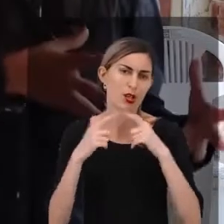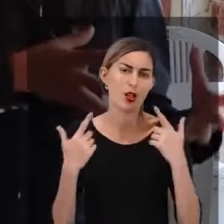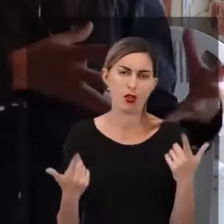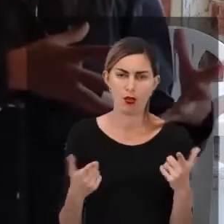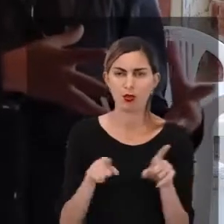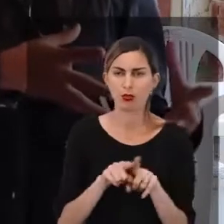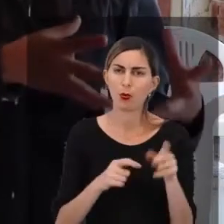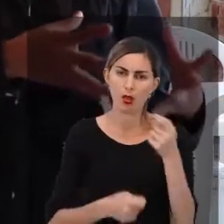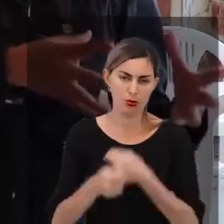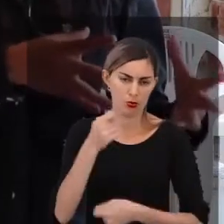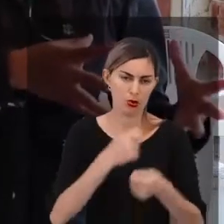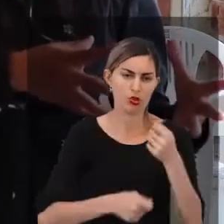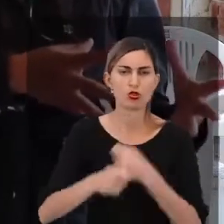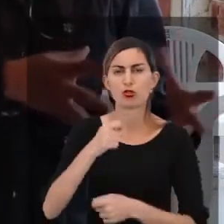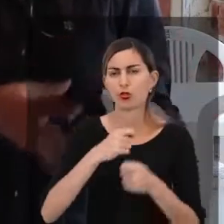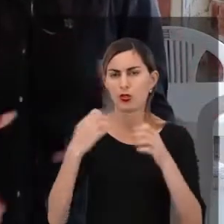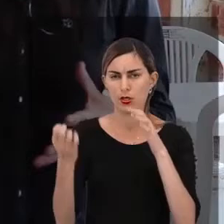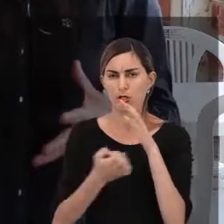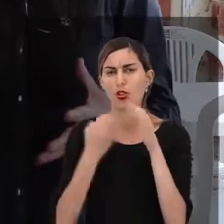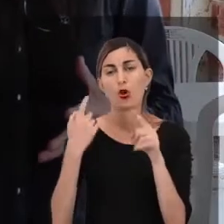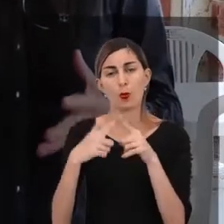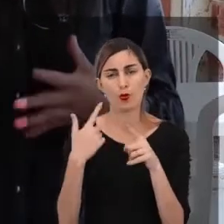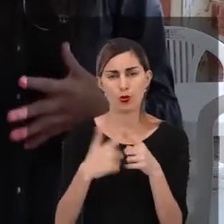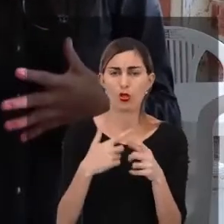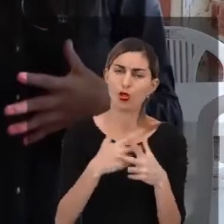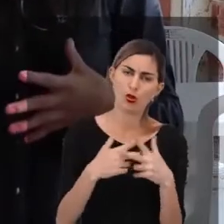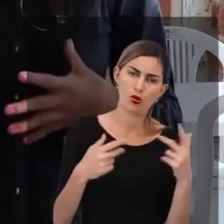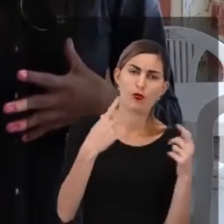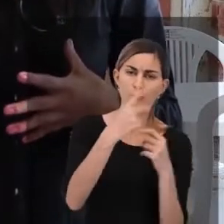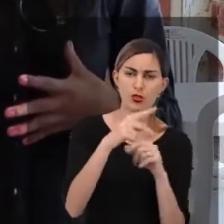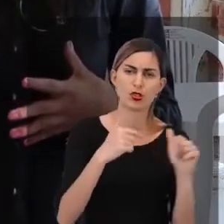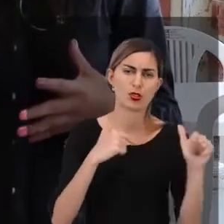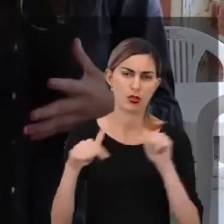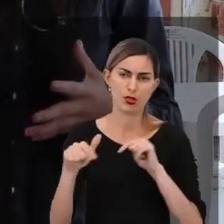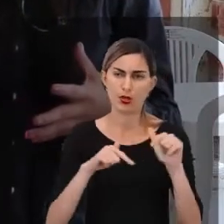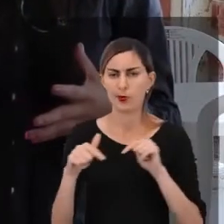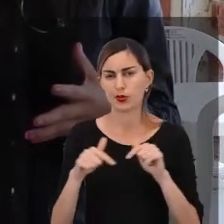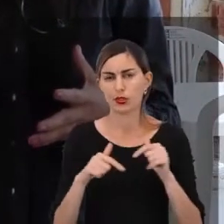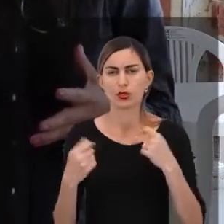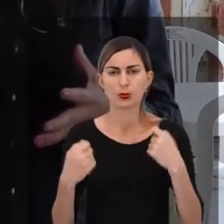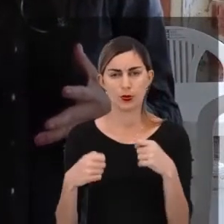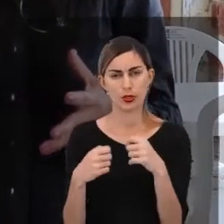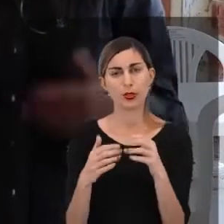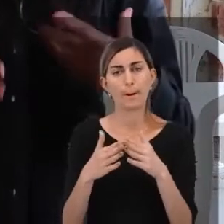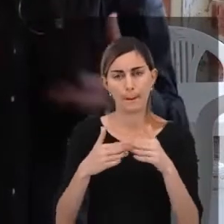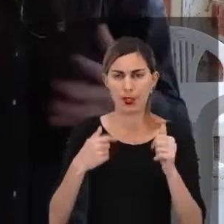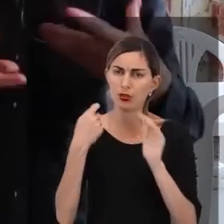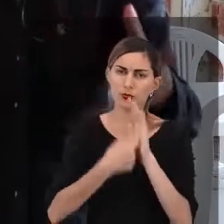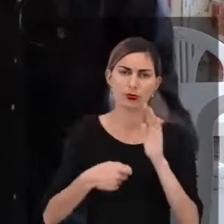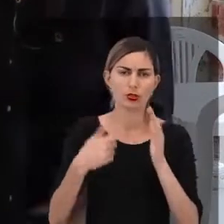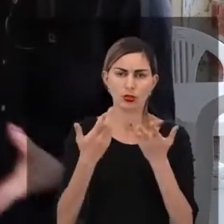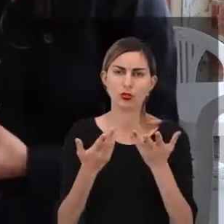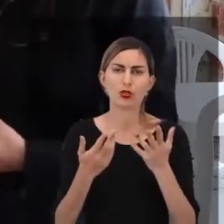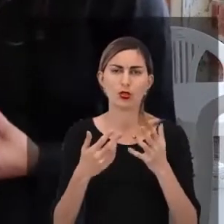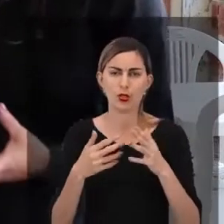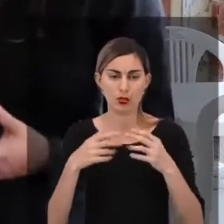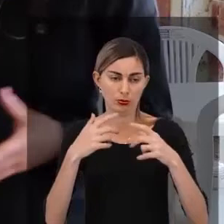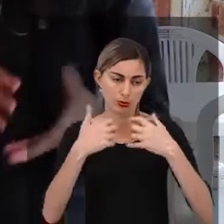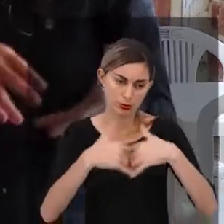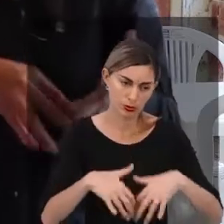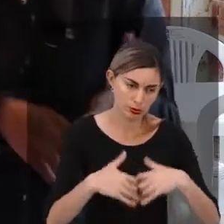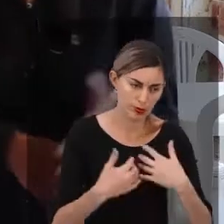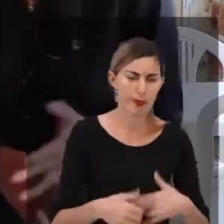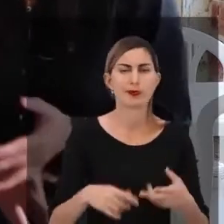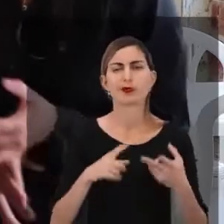com o setor administrativo da empresa, porque uma coisa você vai trabalhar, muitas vezes, você tem que pedir em sistemas, né,